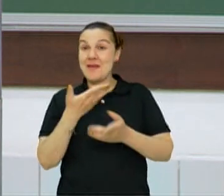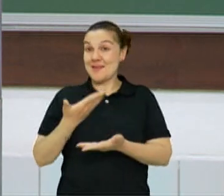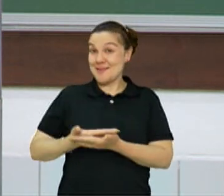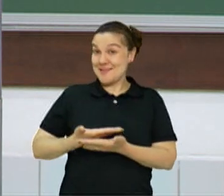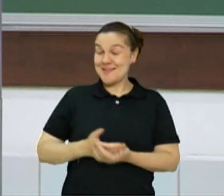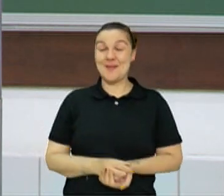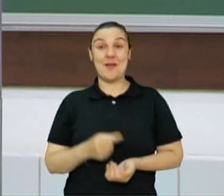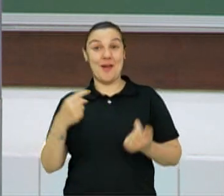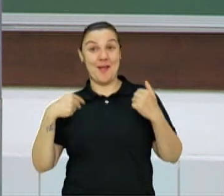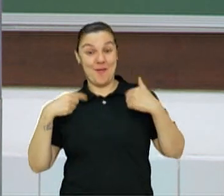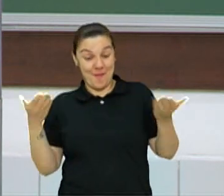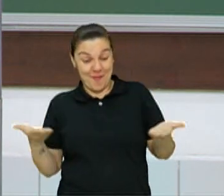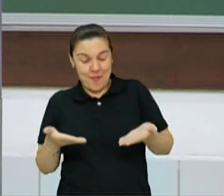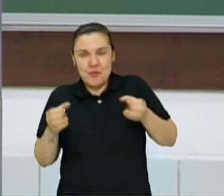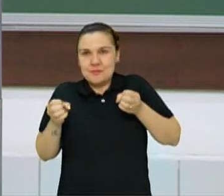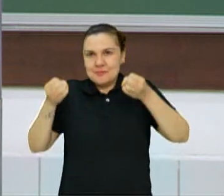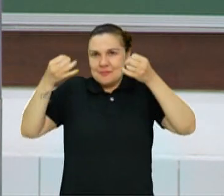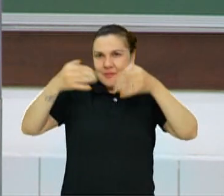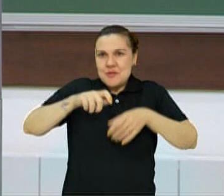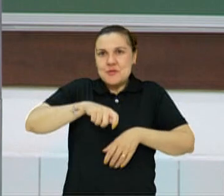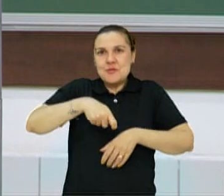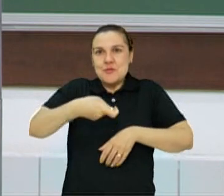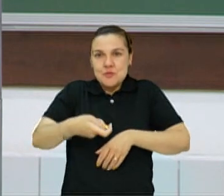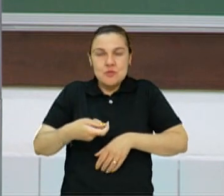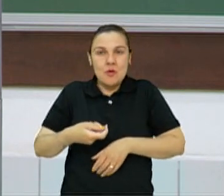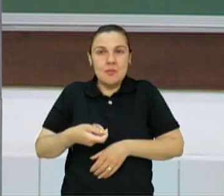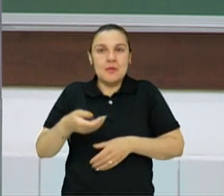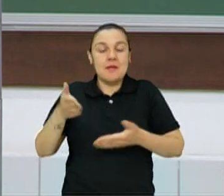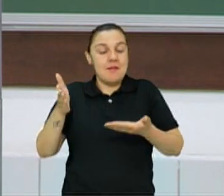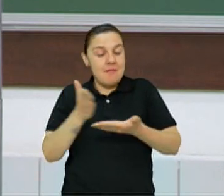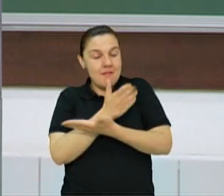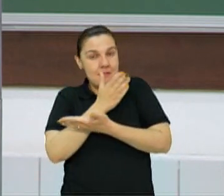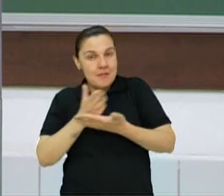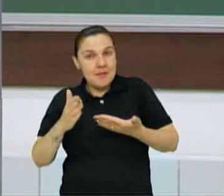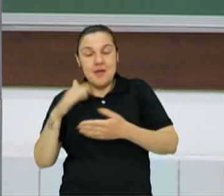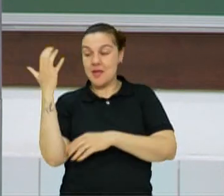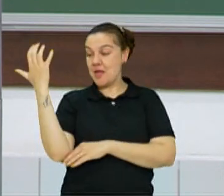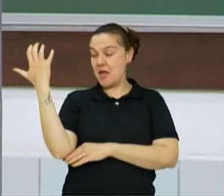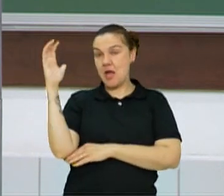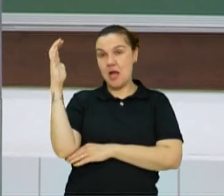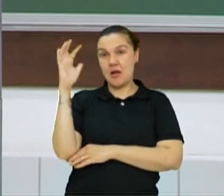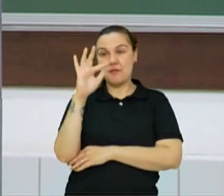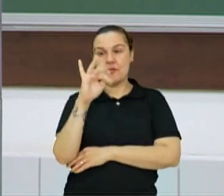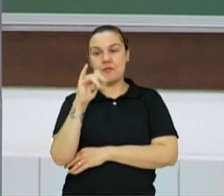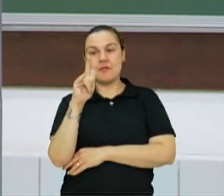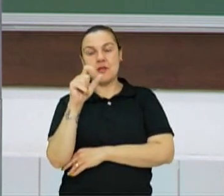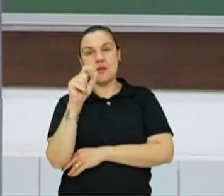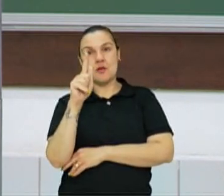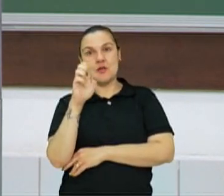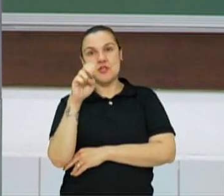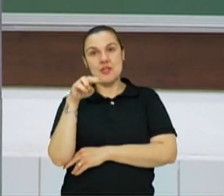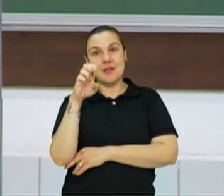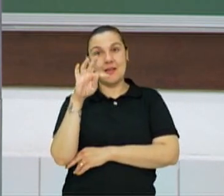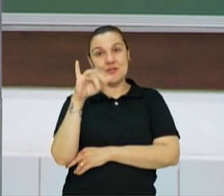aula, onde hoje nós vamos falar um pouquinho sobre especiação e árvores filogenéticas.